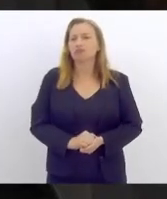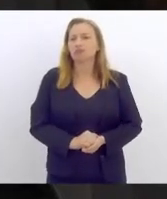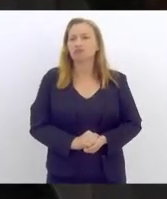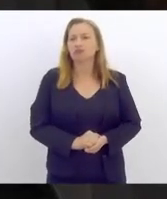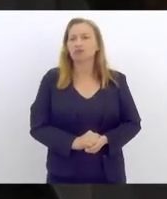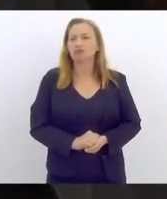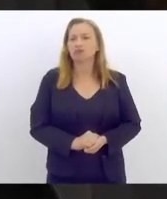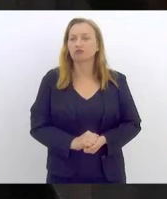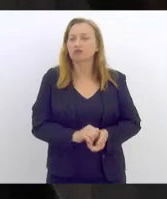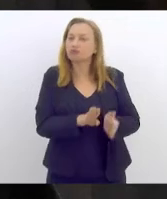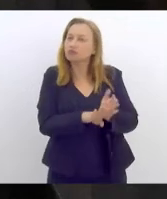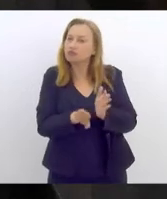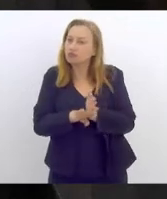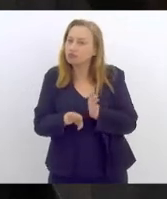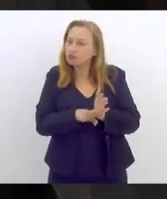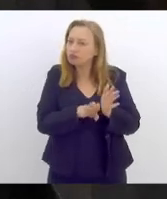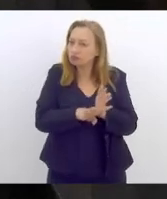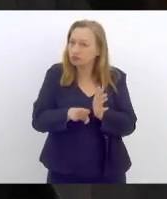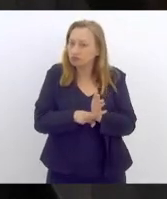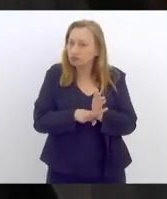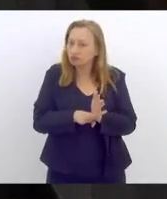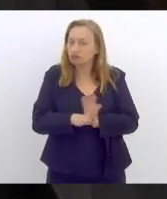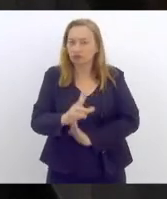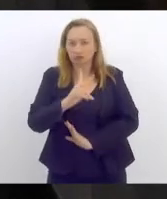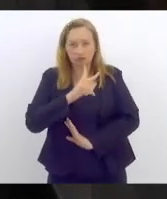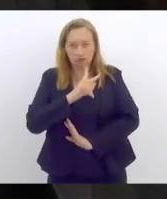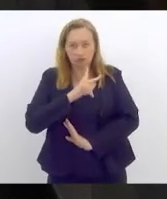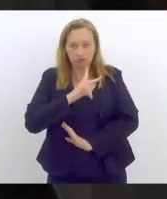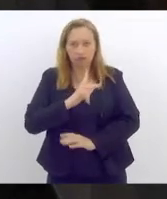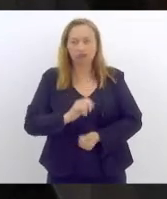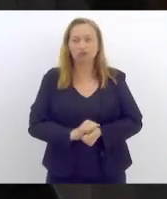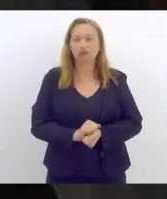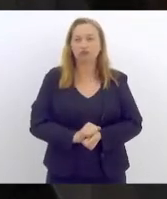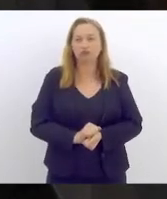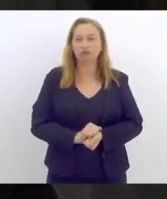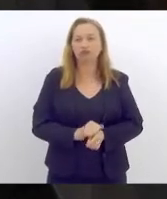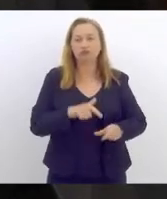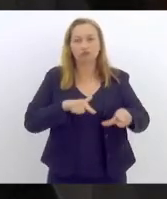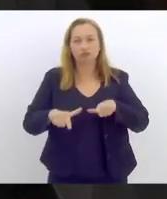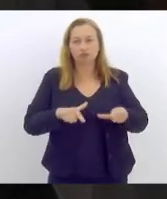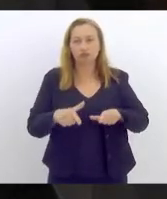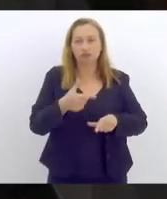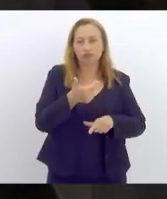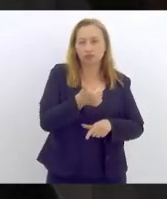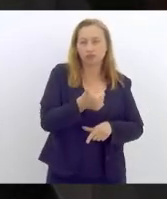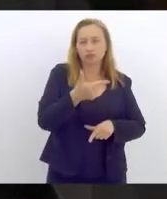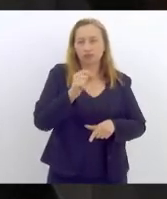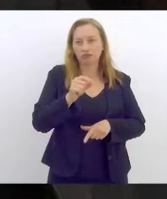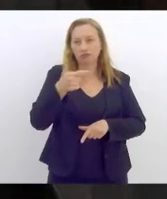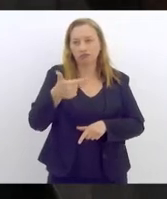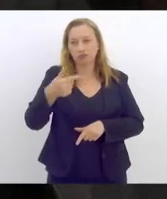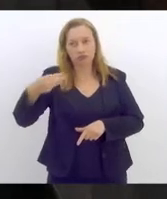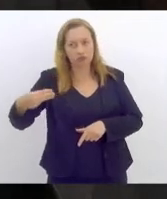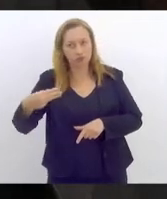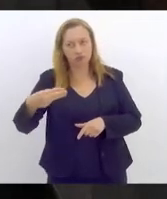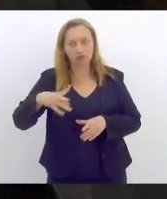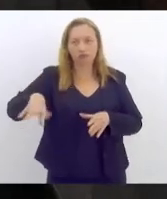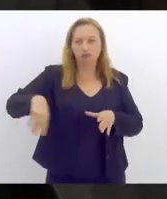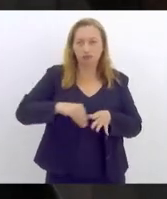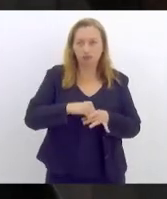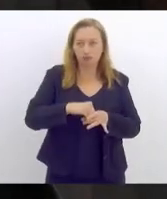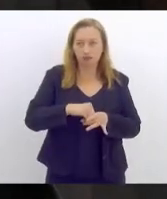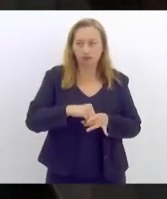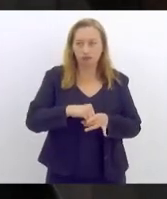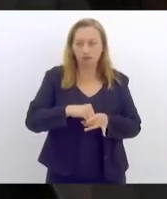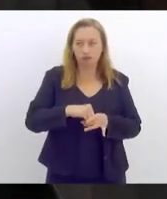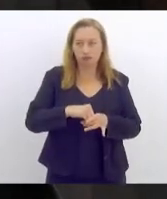nos seus gastos de pessoal para o exercício de 2023 incluiu a